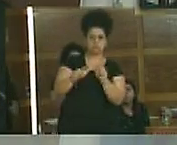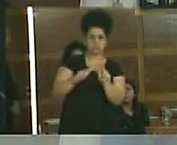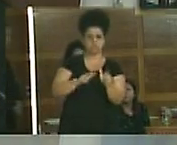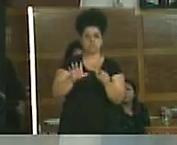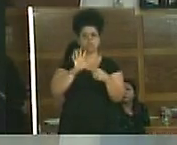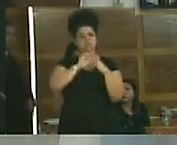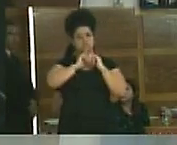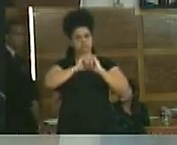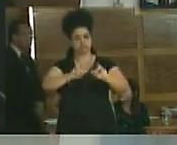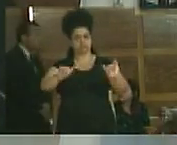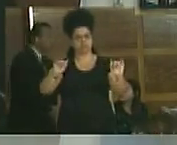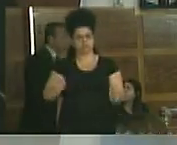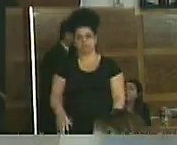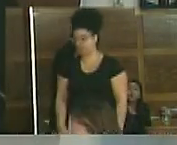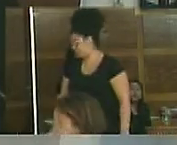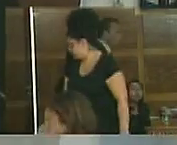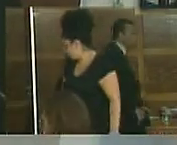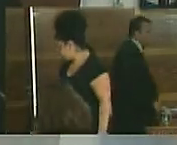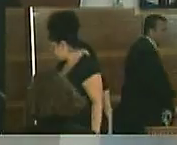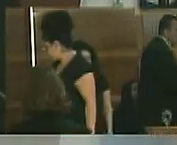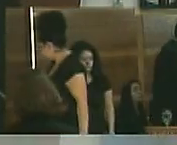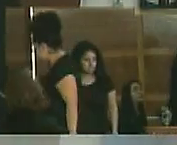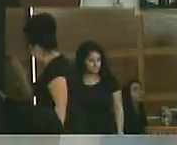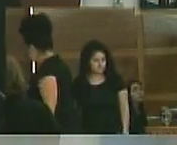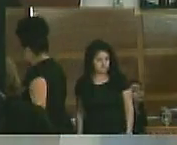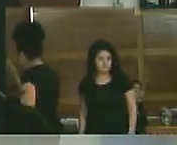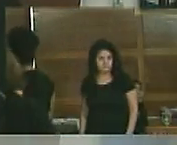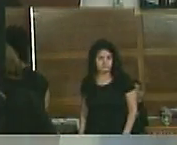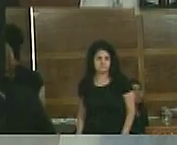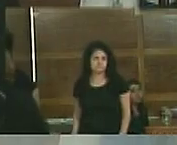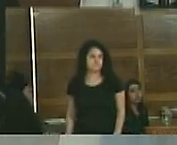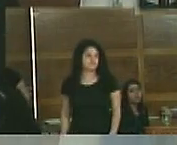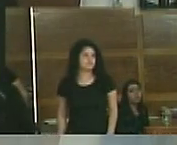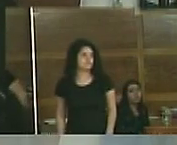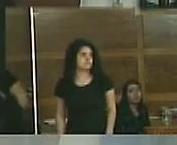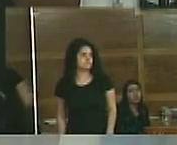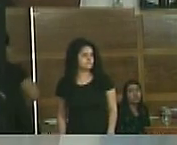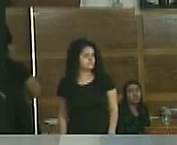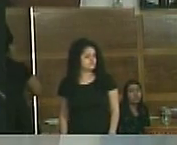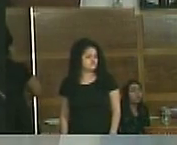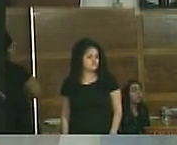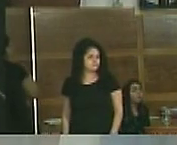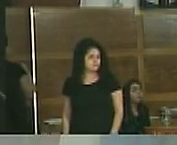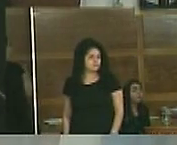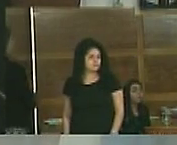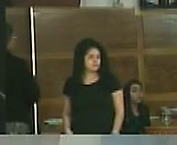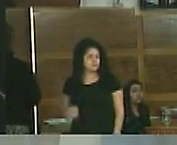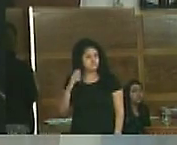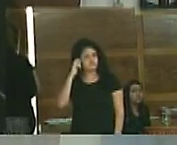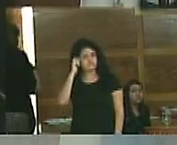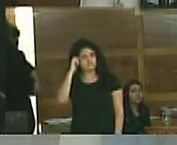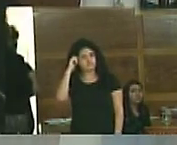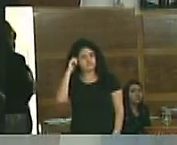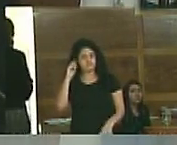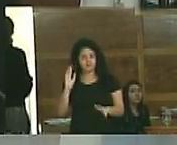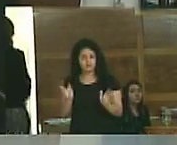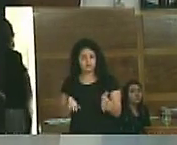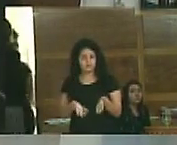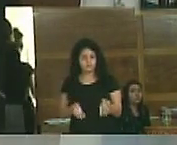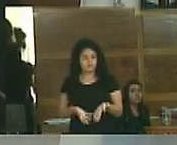sua campanha, para lá na frente você tá disputando.